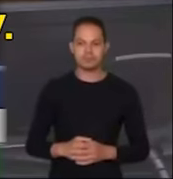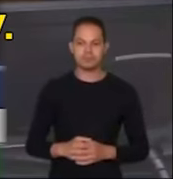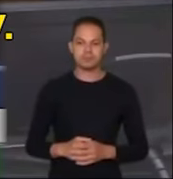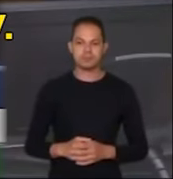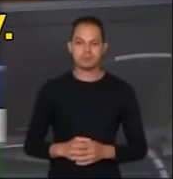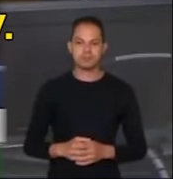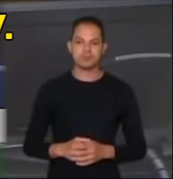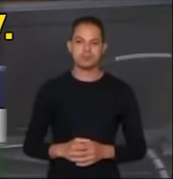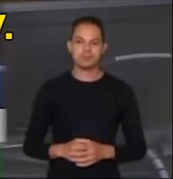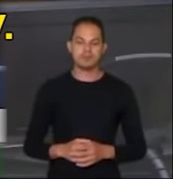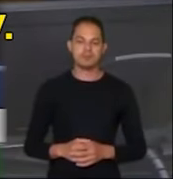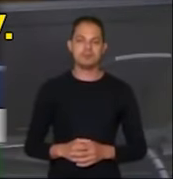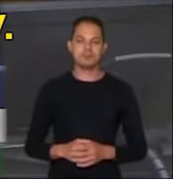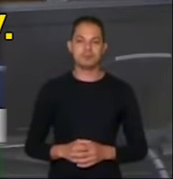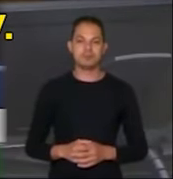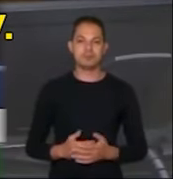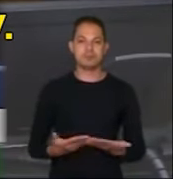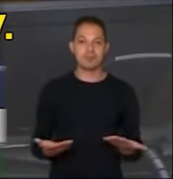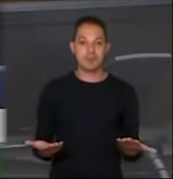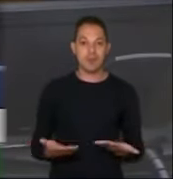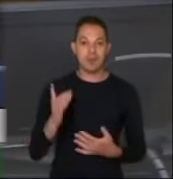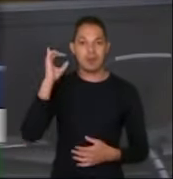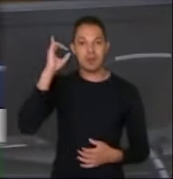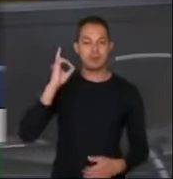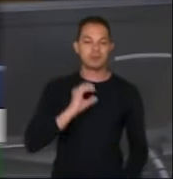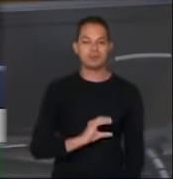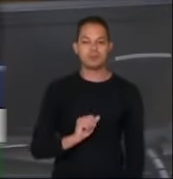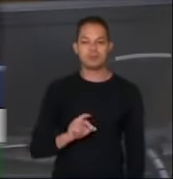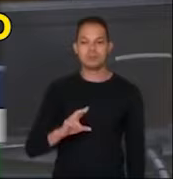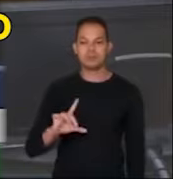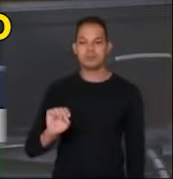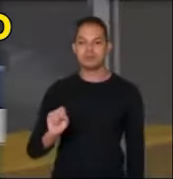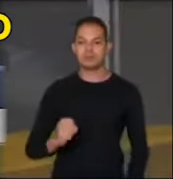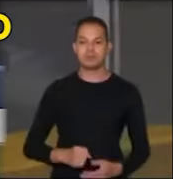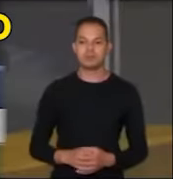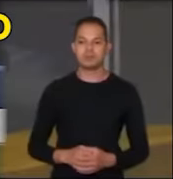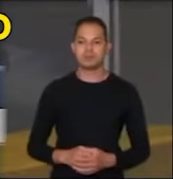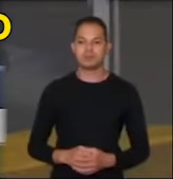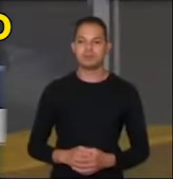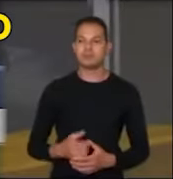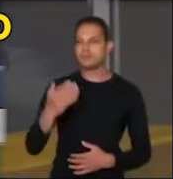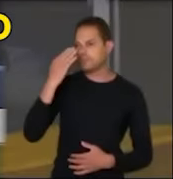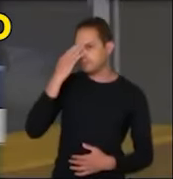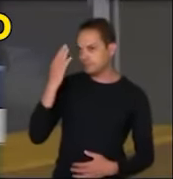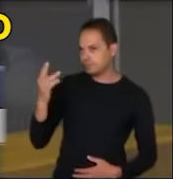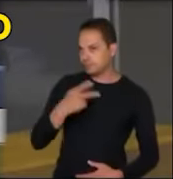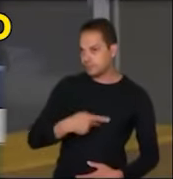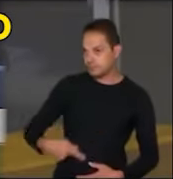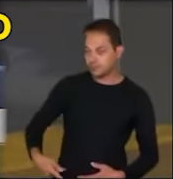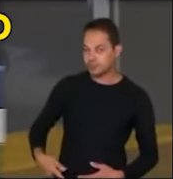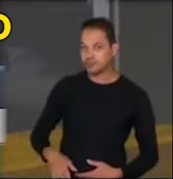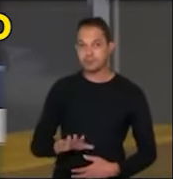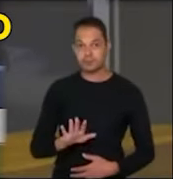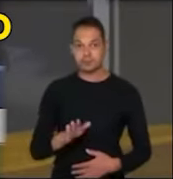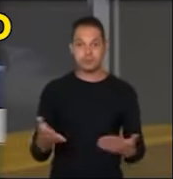E agora sim, no Rio de Janeiro, com o deputado Carlos Jordi. Obrigado, senhor presidente. Bom, a partir de hoje, todo mundo